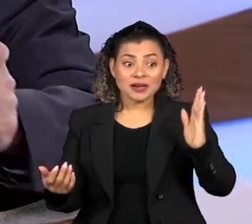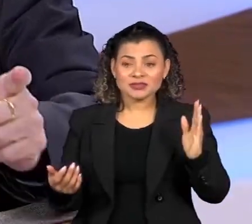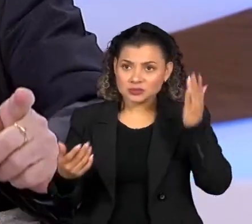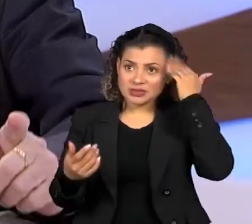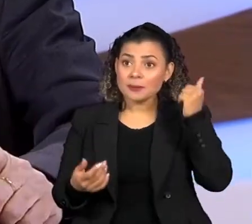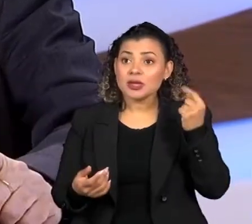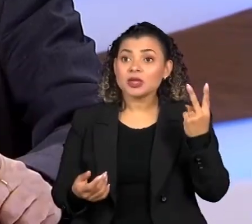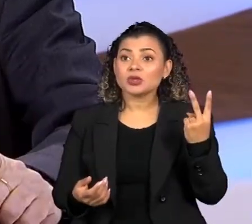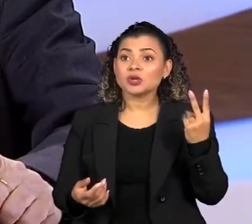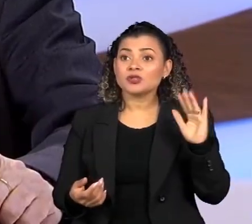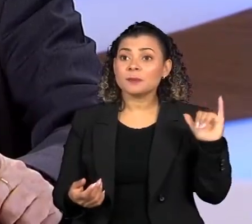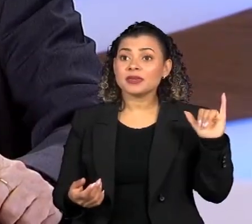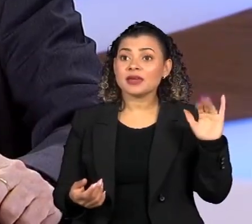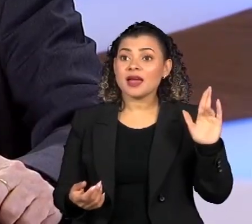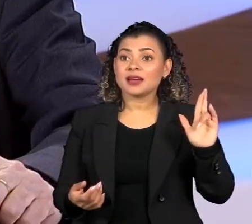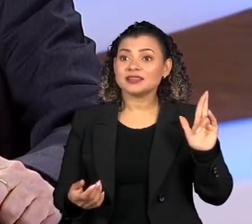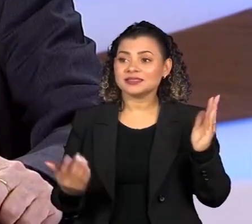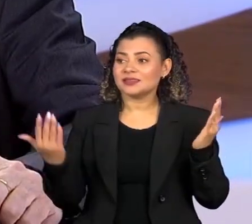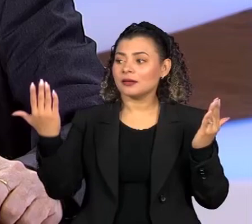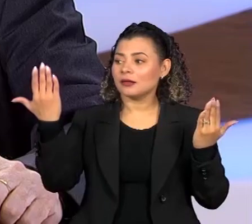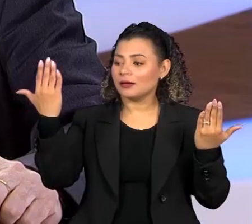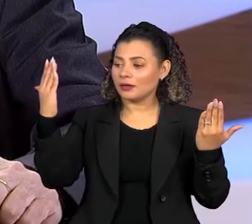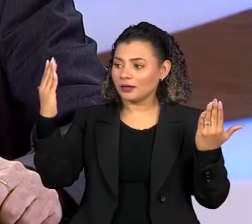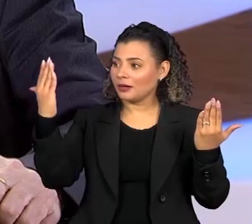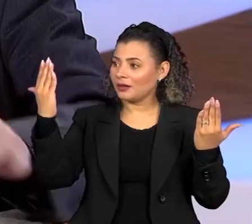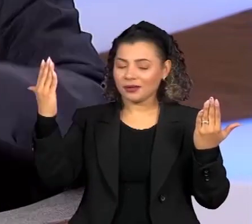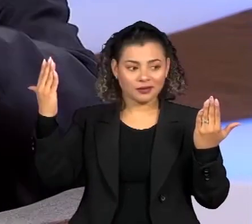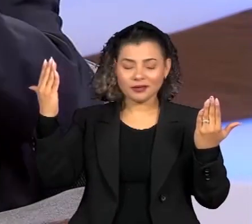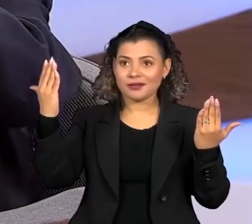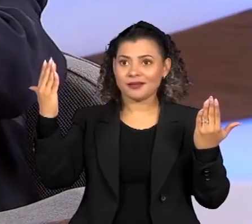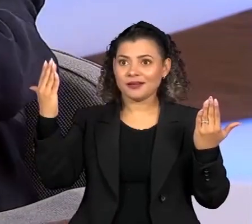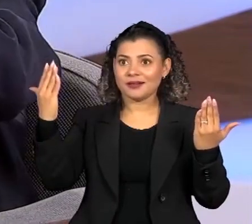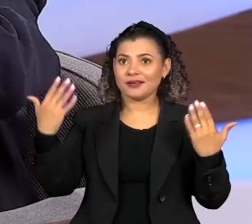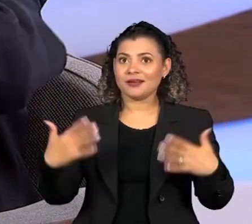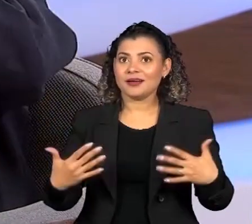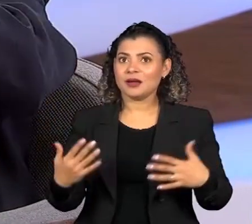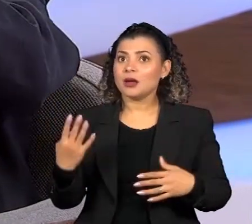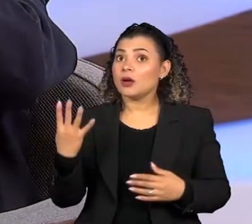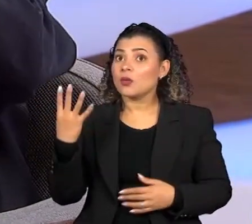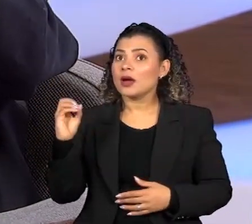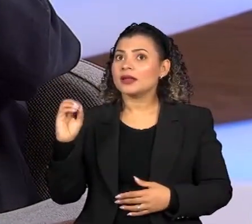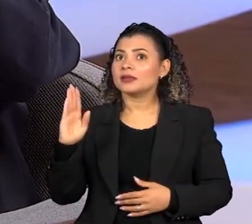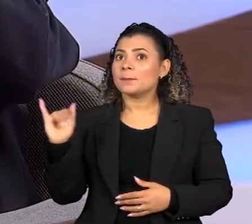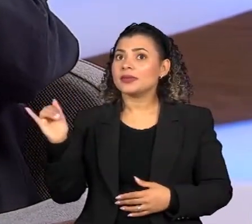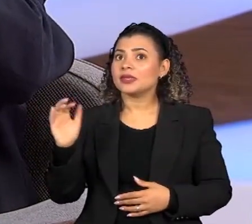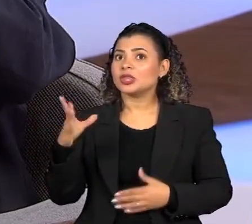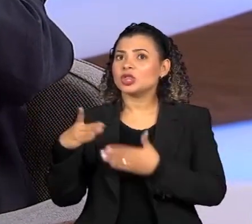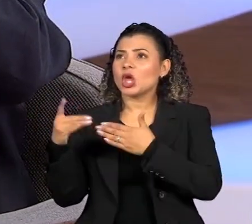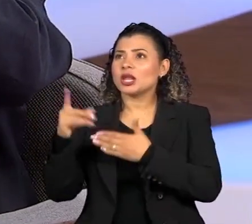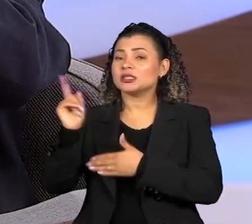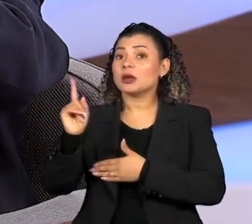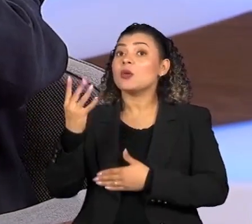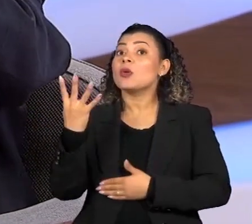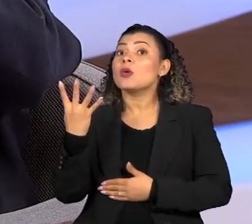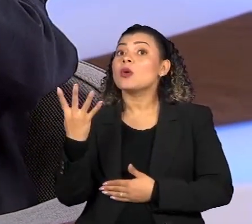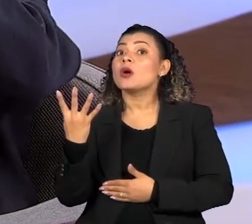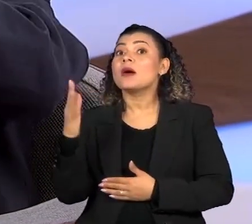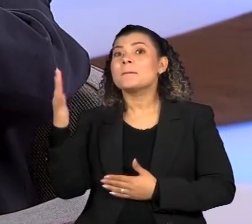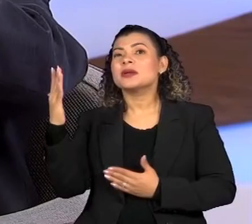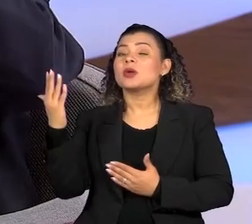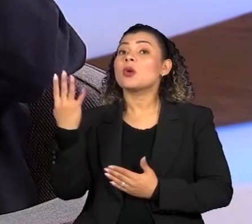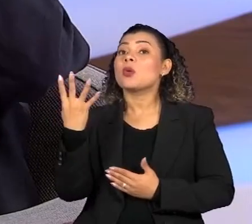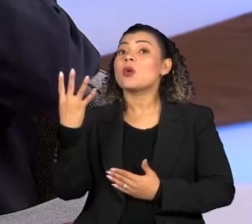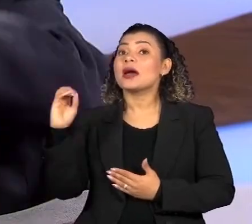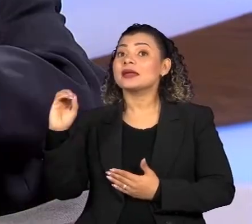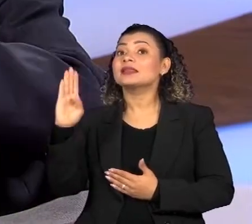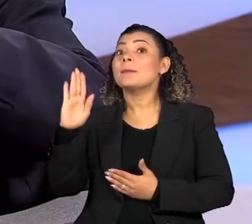é de 2 Bilhões de reais desculpa eu falei 40 Bilhões de Dólares é 40 correspondente a 40